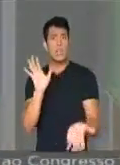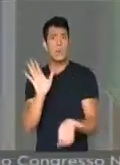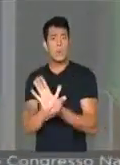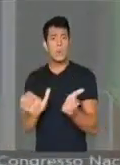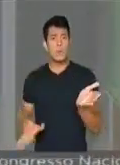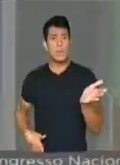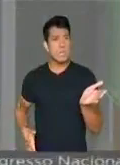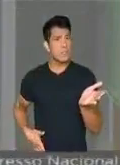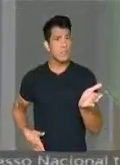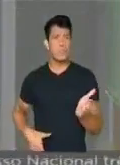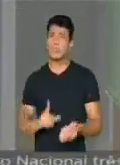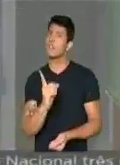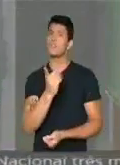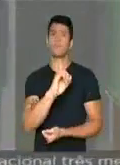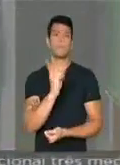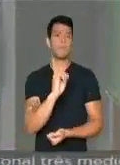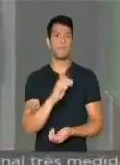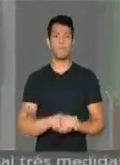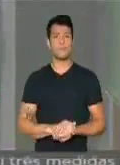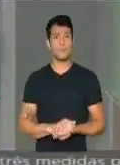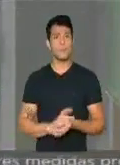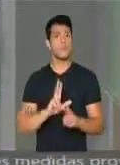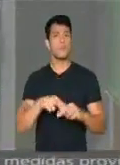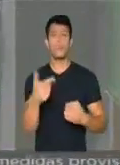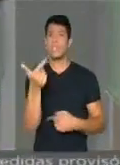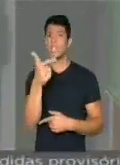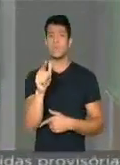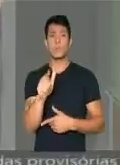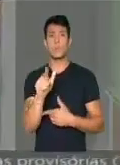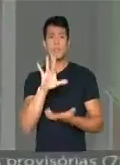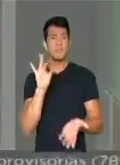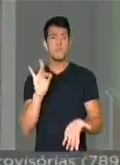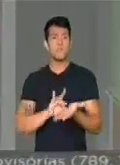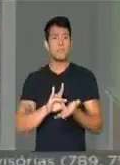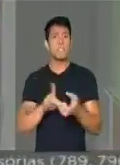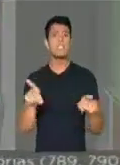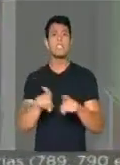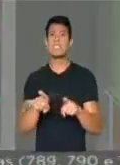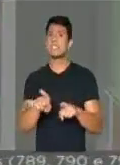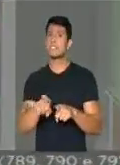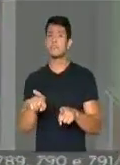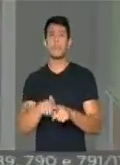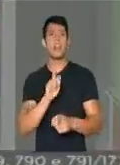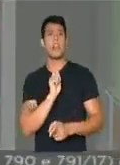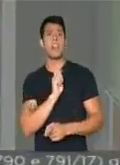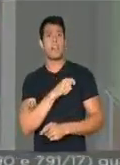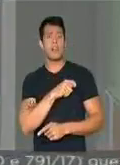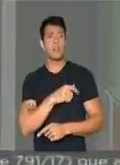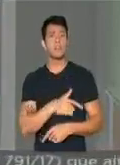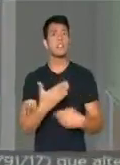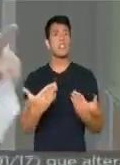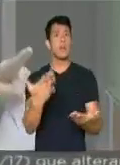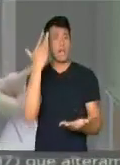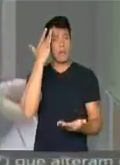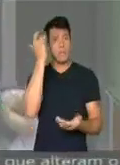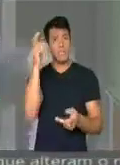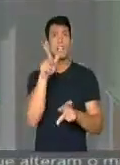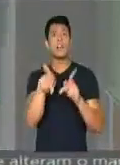um governo que tem, porque não tem legitimidade e é imoral. Então amanhã o povo brasileiro